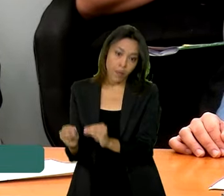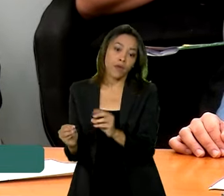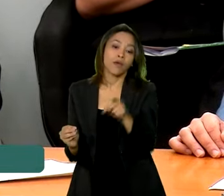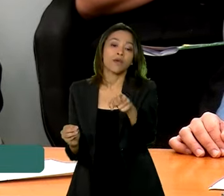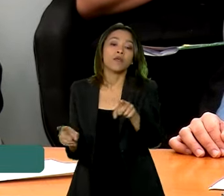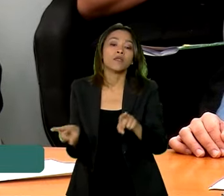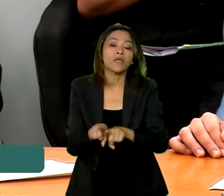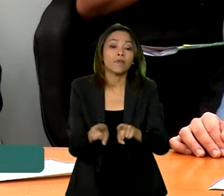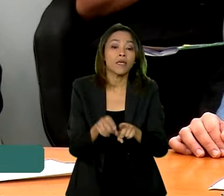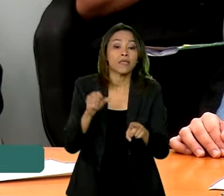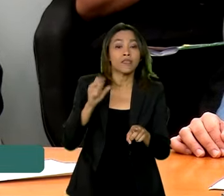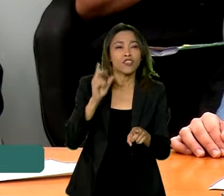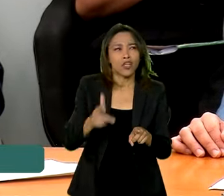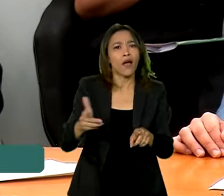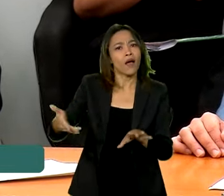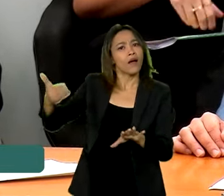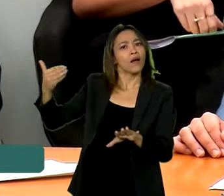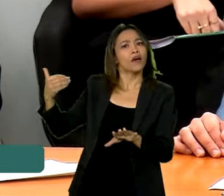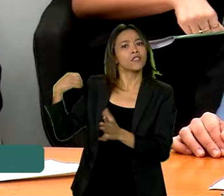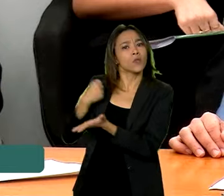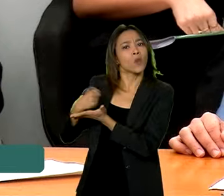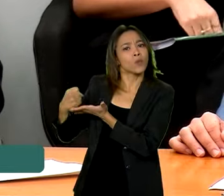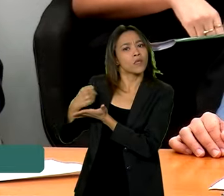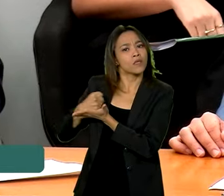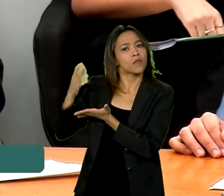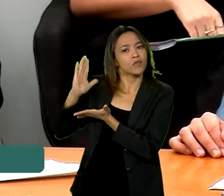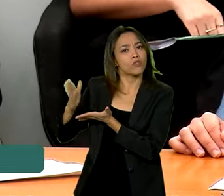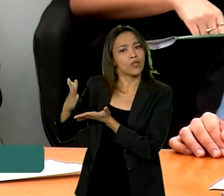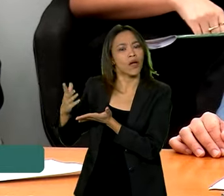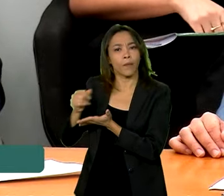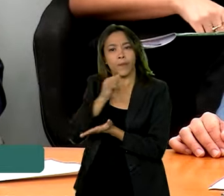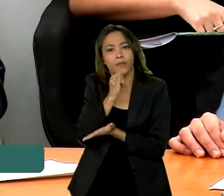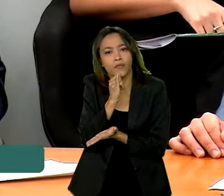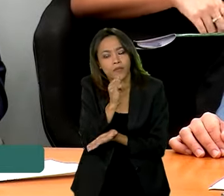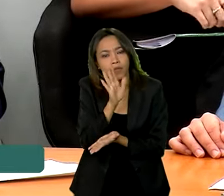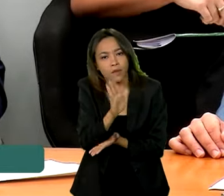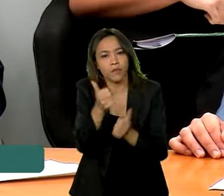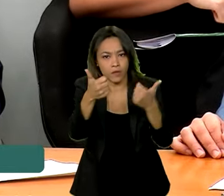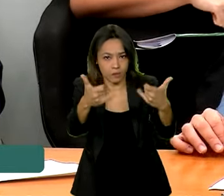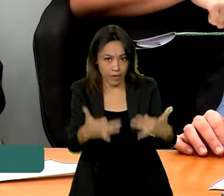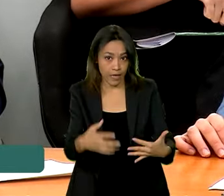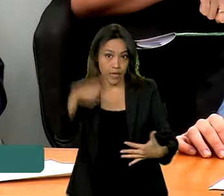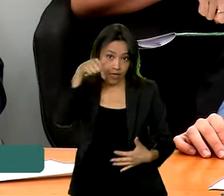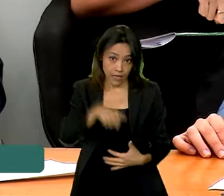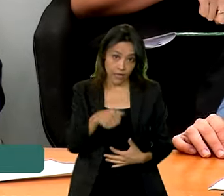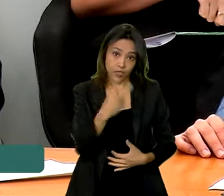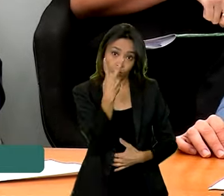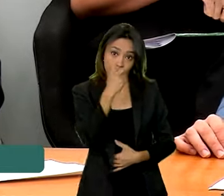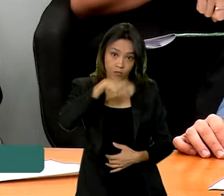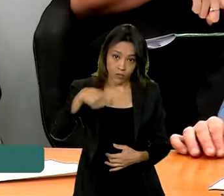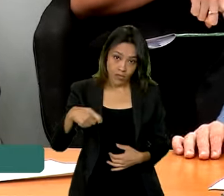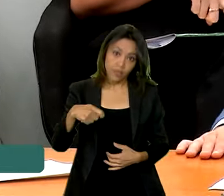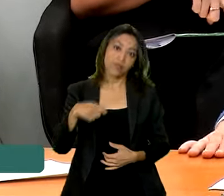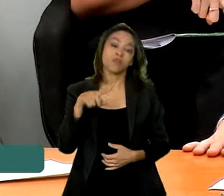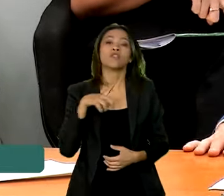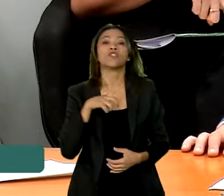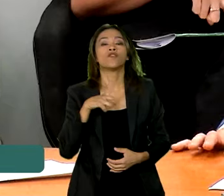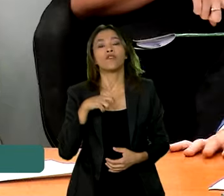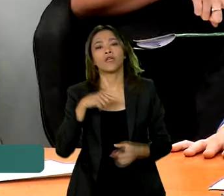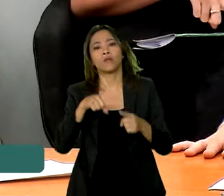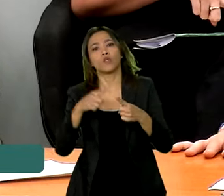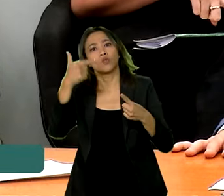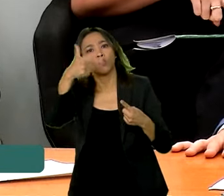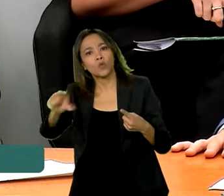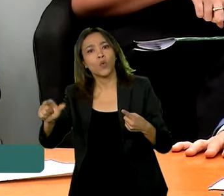expedientes que já estão contratados de receita adicional. Como foi o caso, por exemplo, nesse bimestre, dos dividendos extraordinários